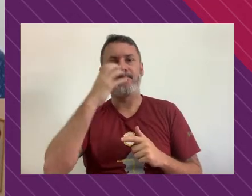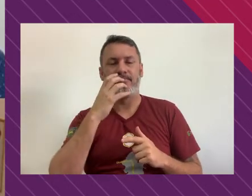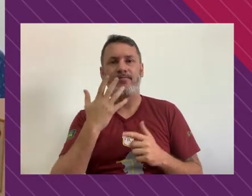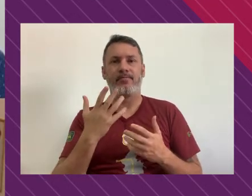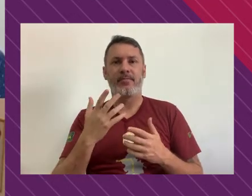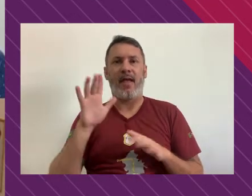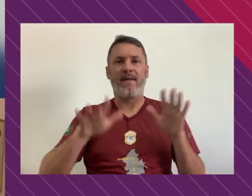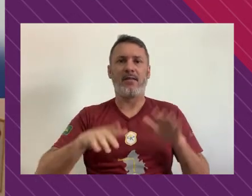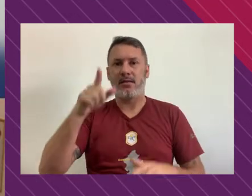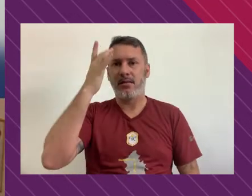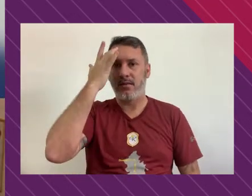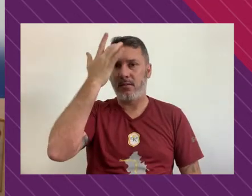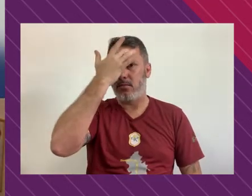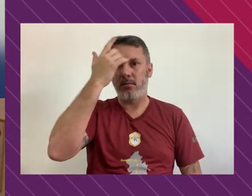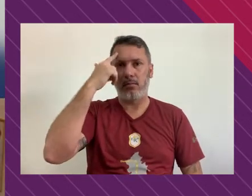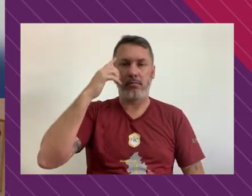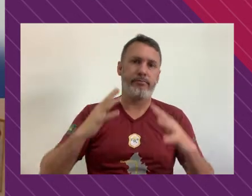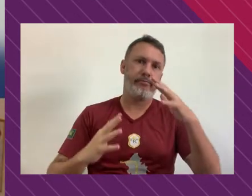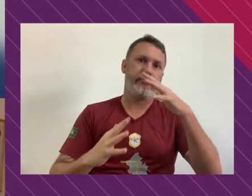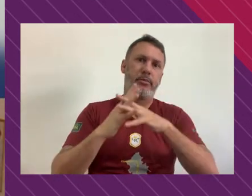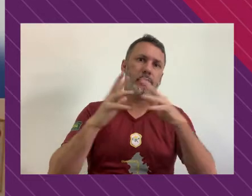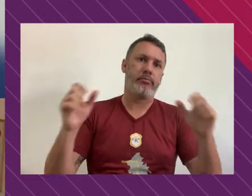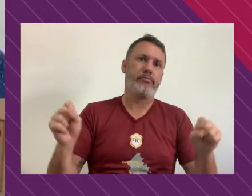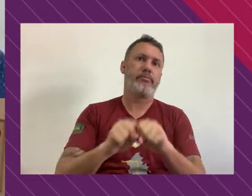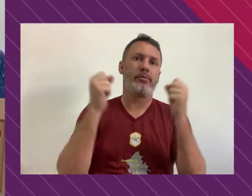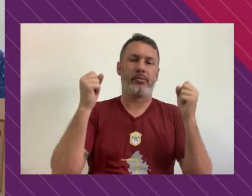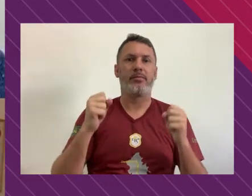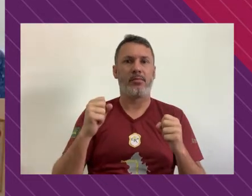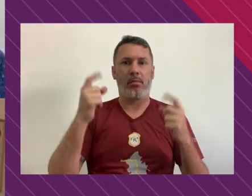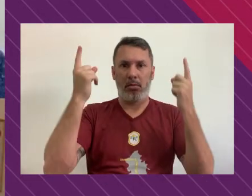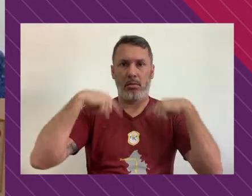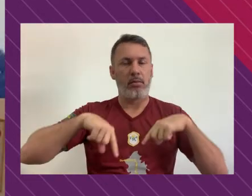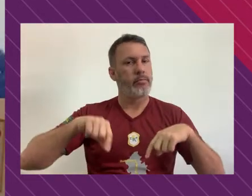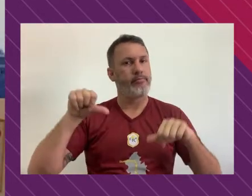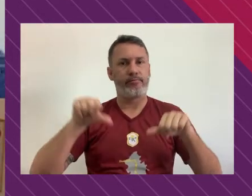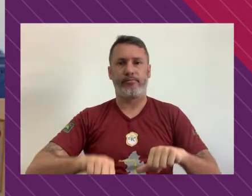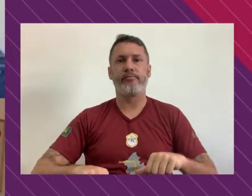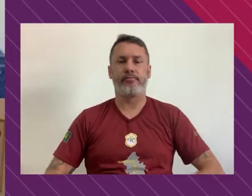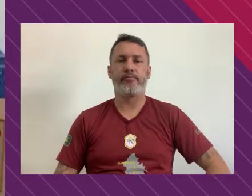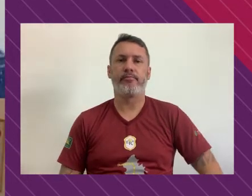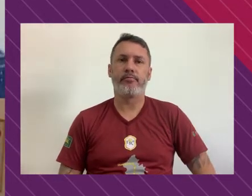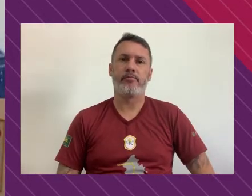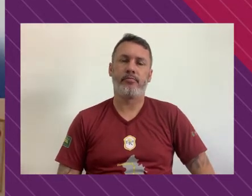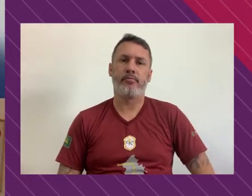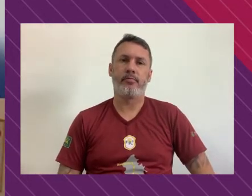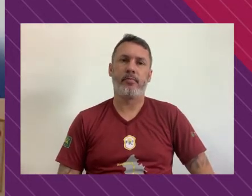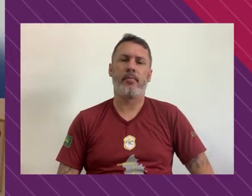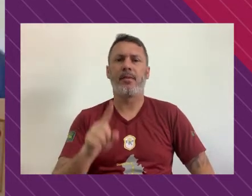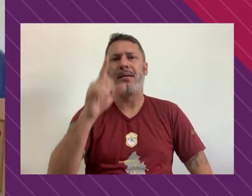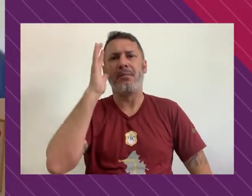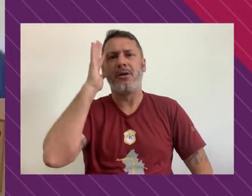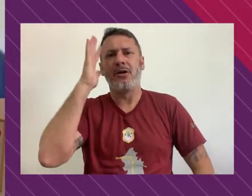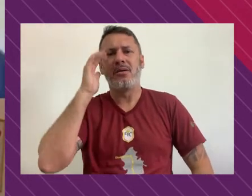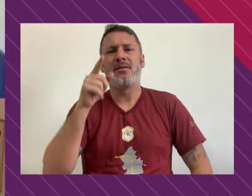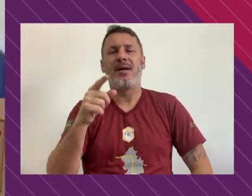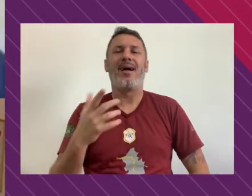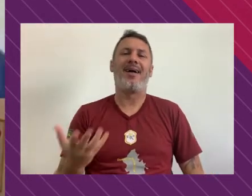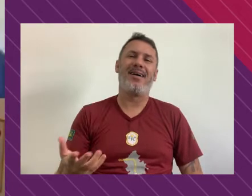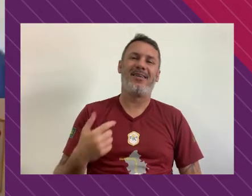exemplo, como estagiário, uma estagiária de, sei lá, tecnologia, que é um tema que o presidente não entende,